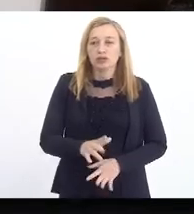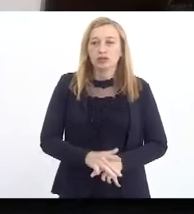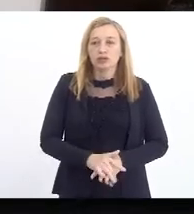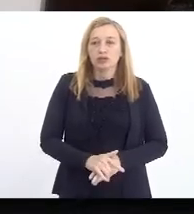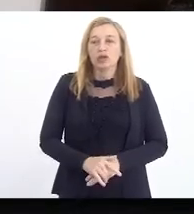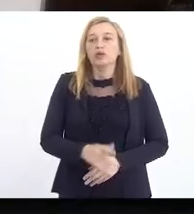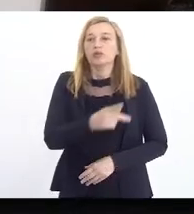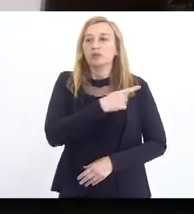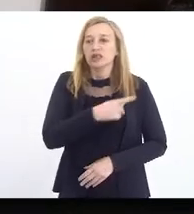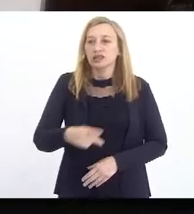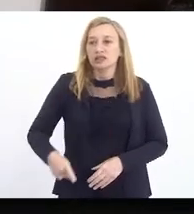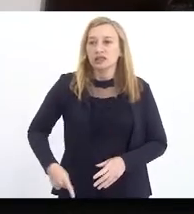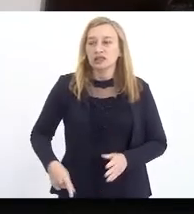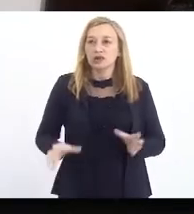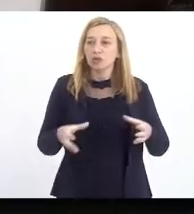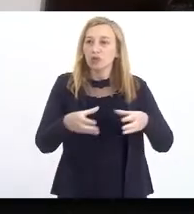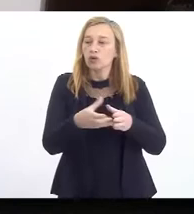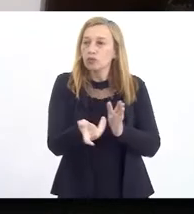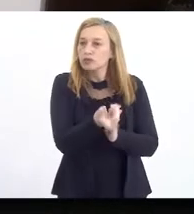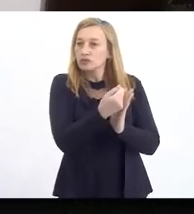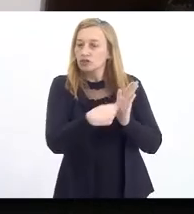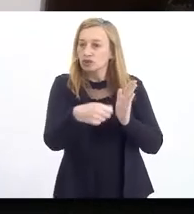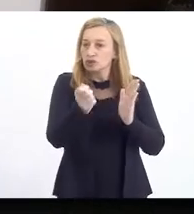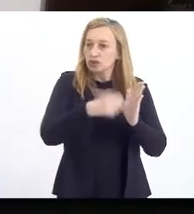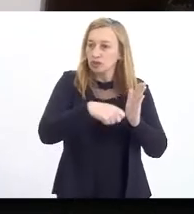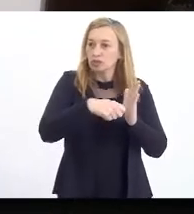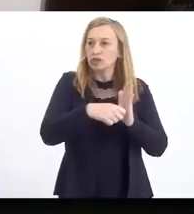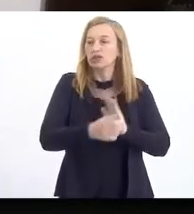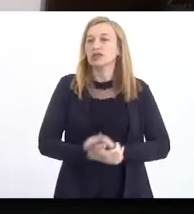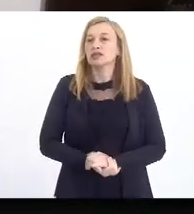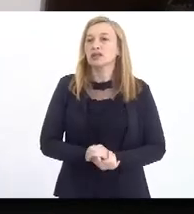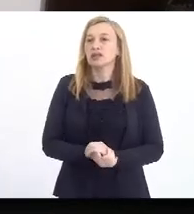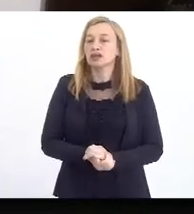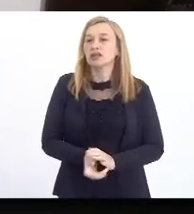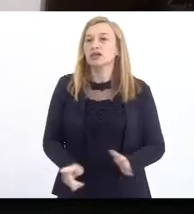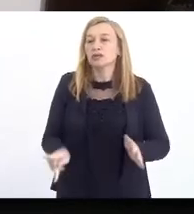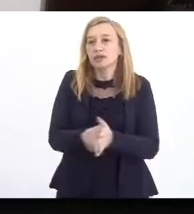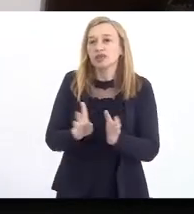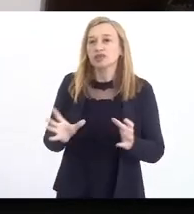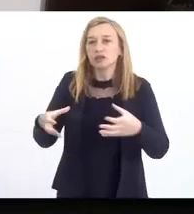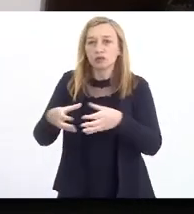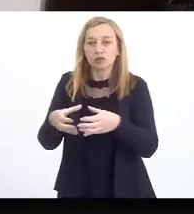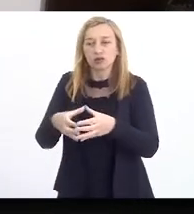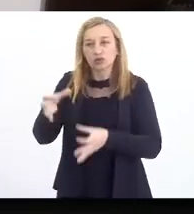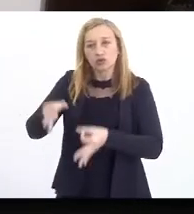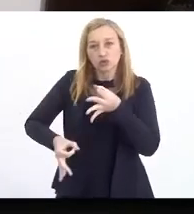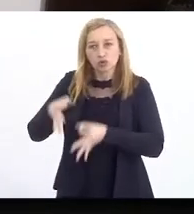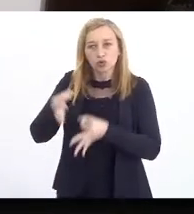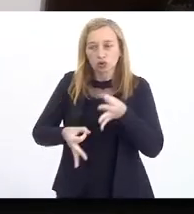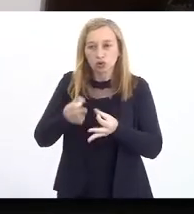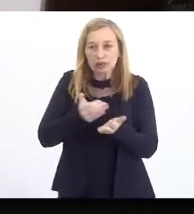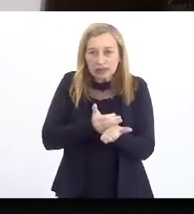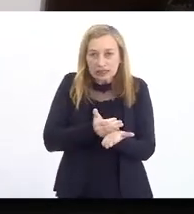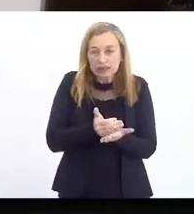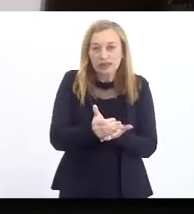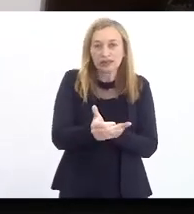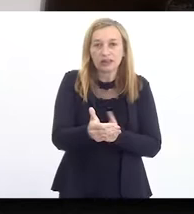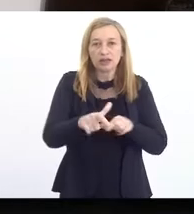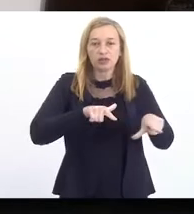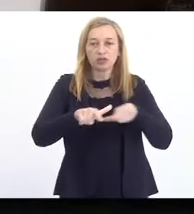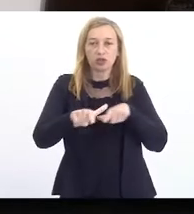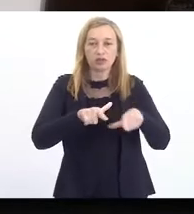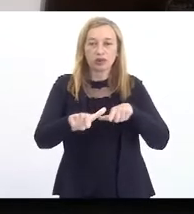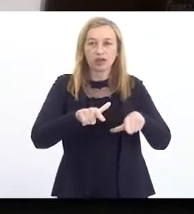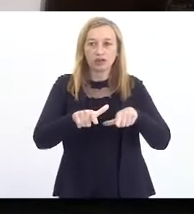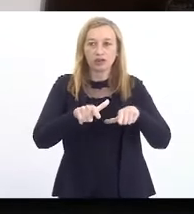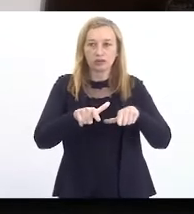de Tributação e membro da Comissão de Constituição e Justiça, dou por abertos os trabalhos de